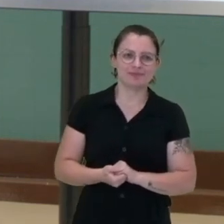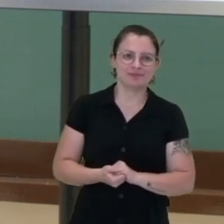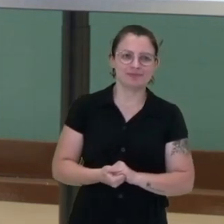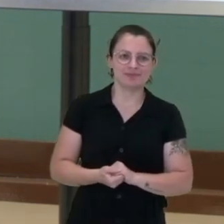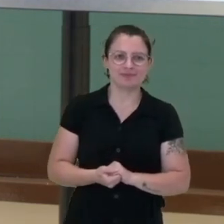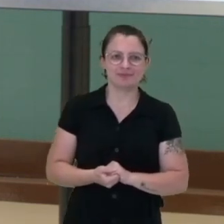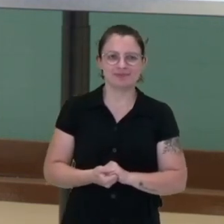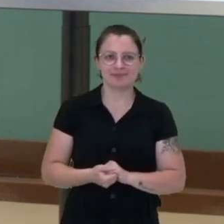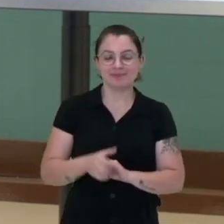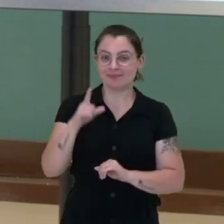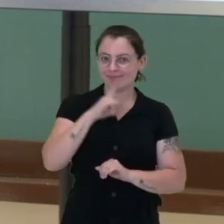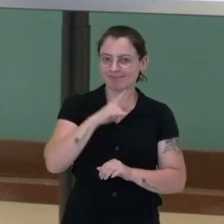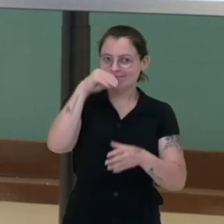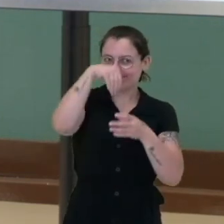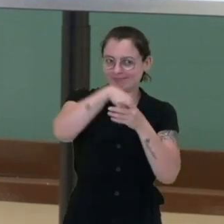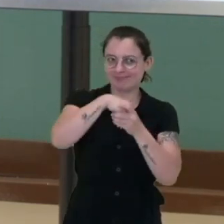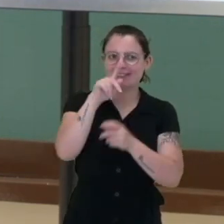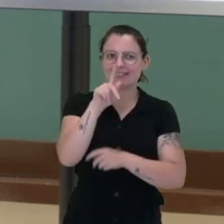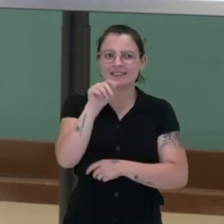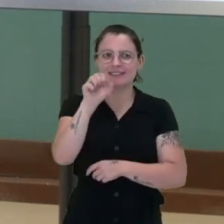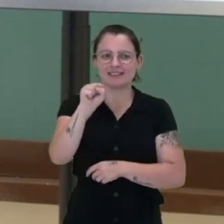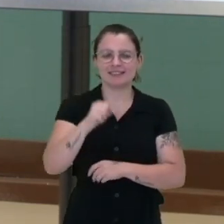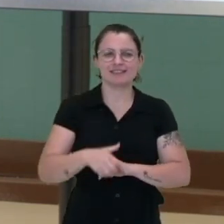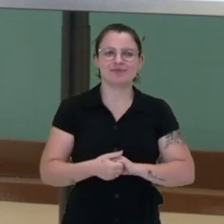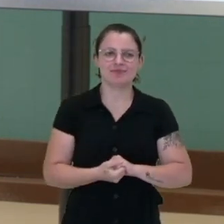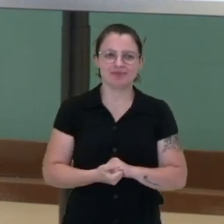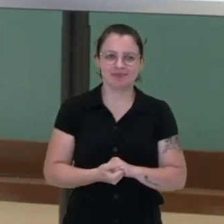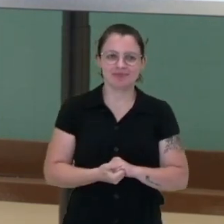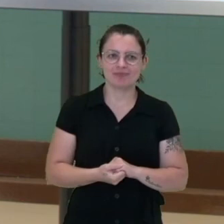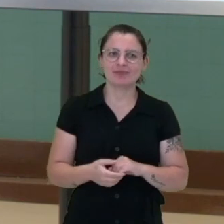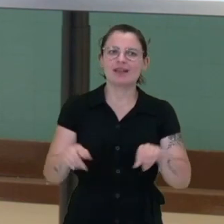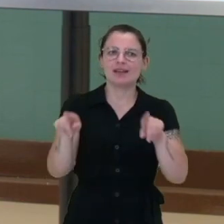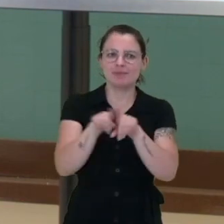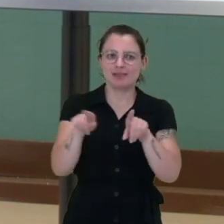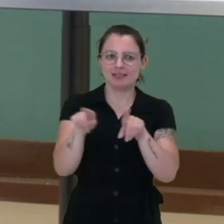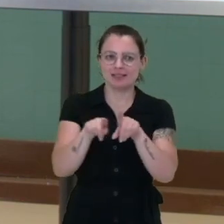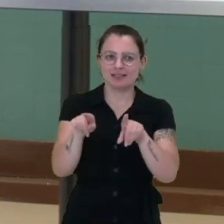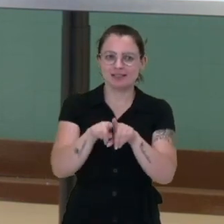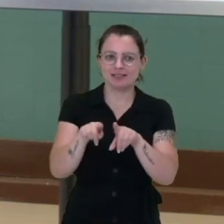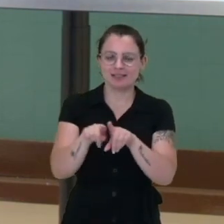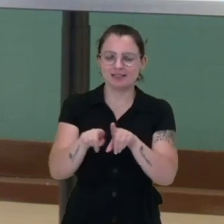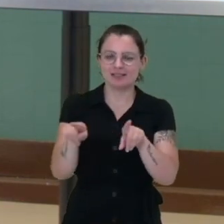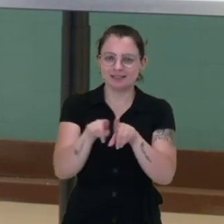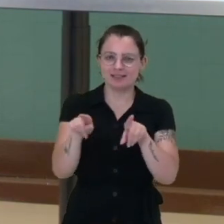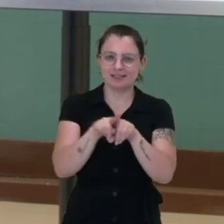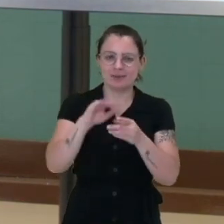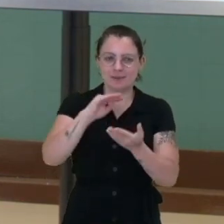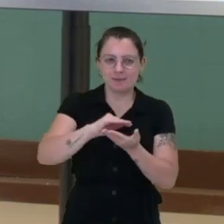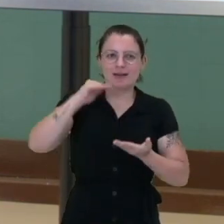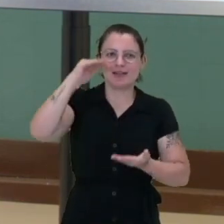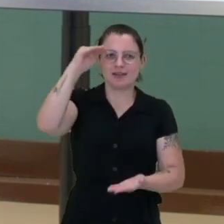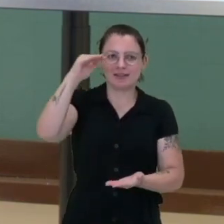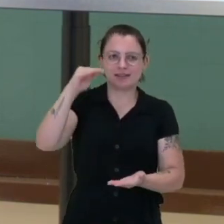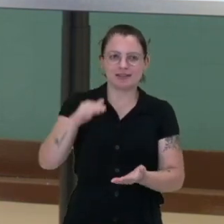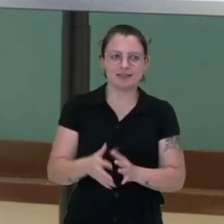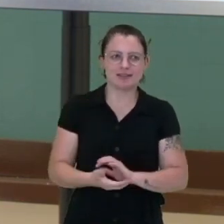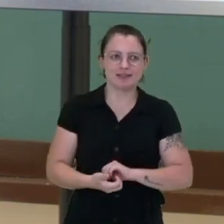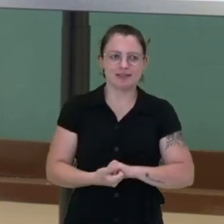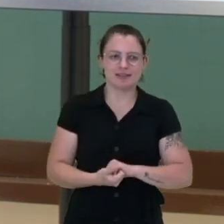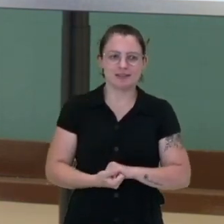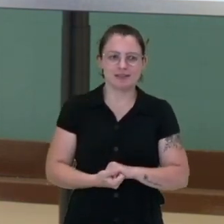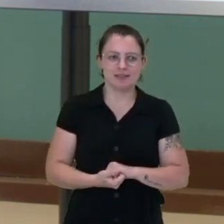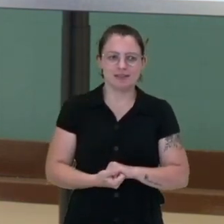está cheia de gás. Olha que interessante. Então nós vamos fazer para maior. Então a gente vai ver.